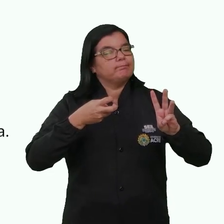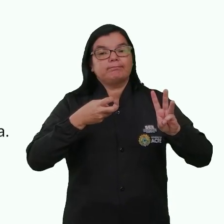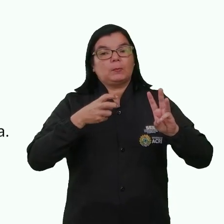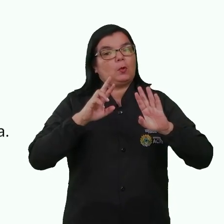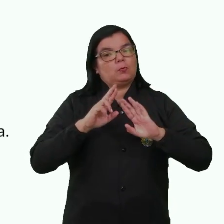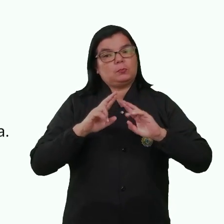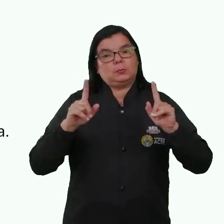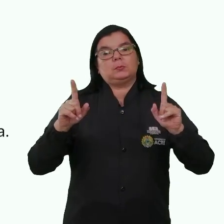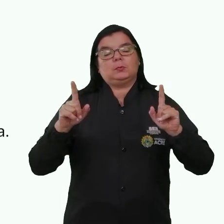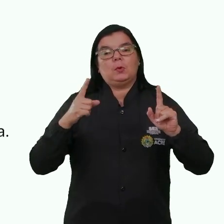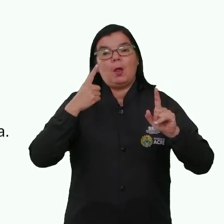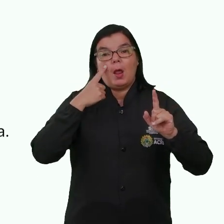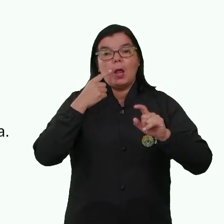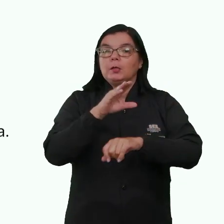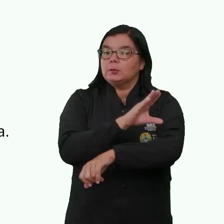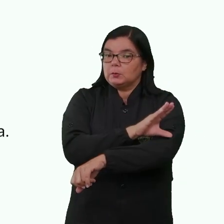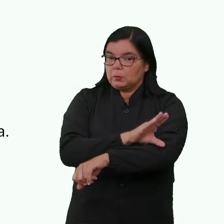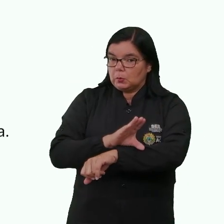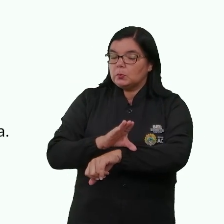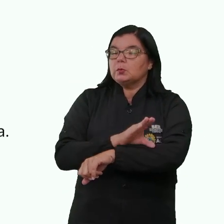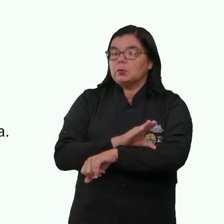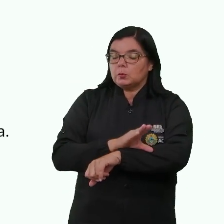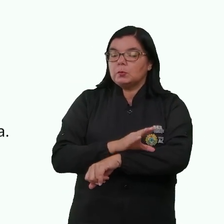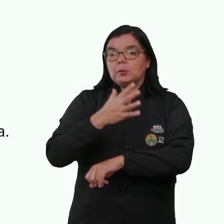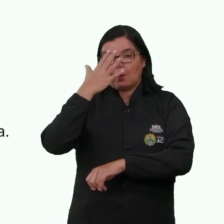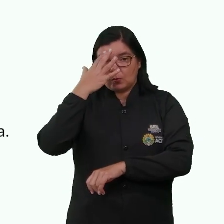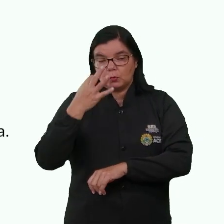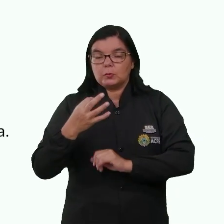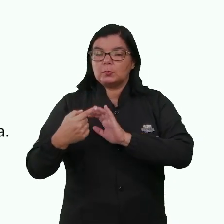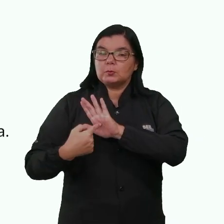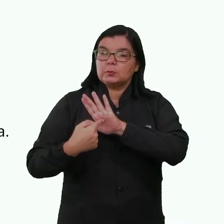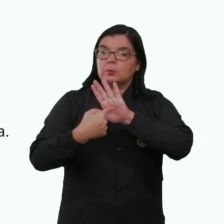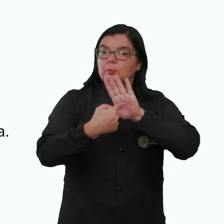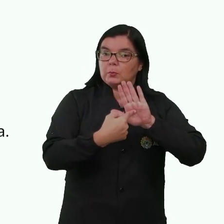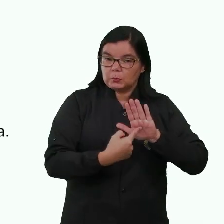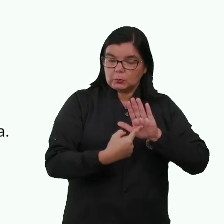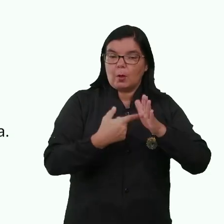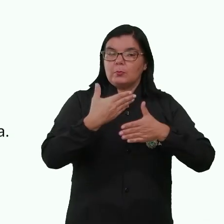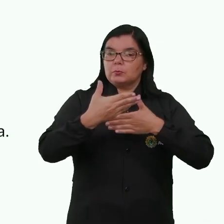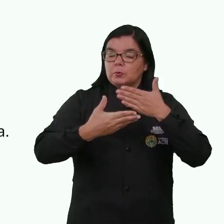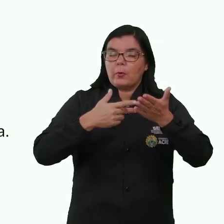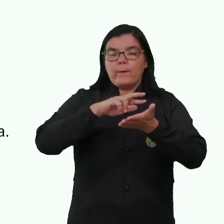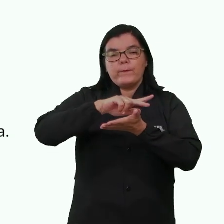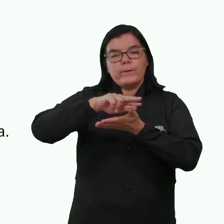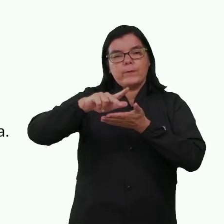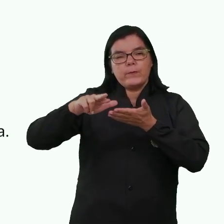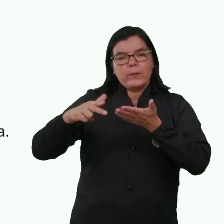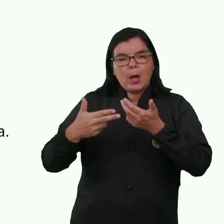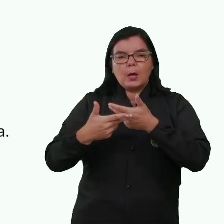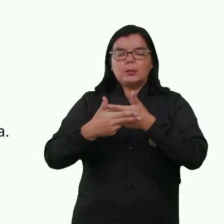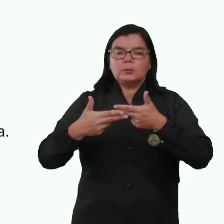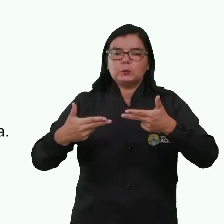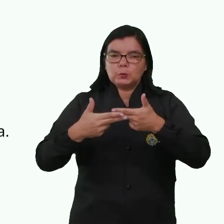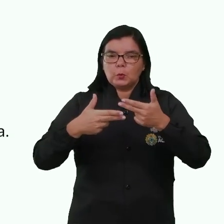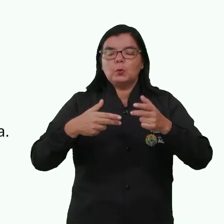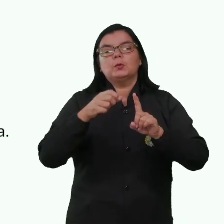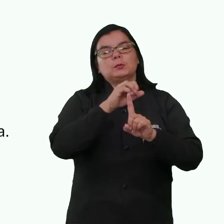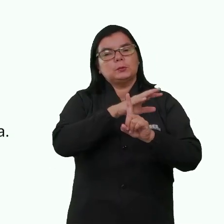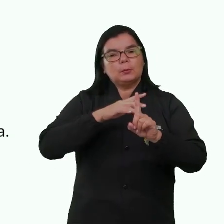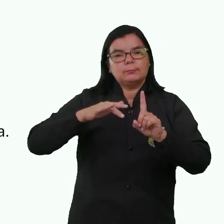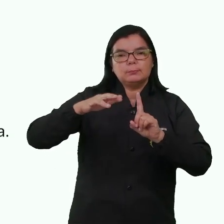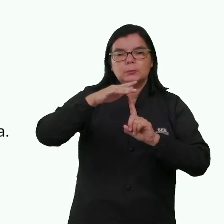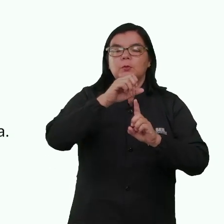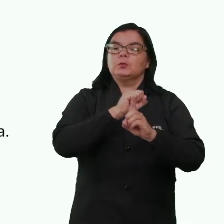muito pelo contrário, essa cultura ela está justamente se mostrando a partir de várias questões ambientais e